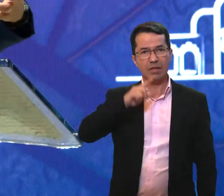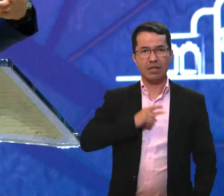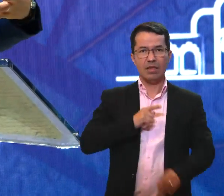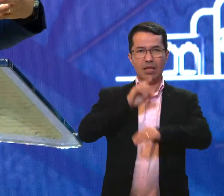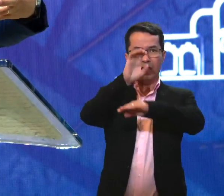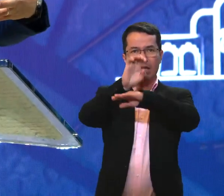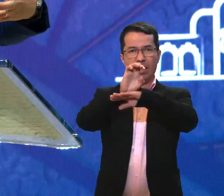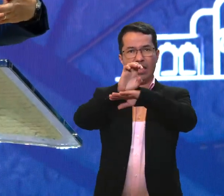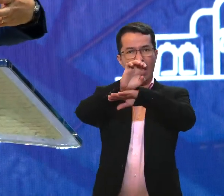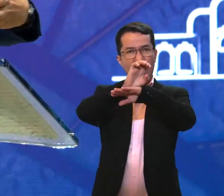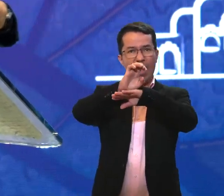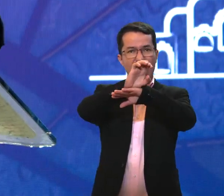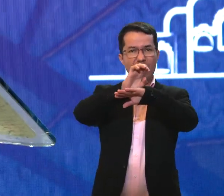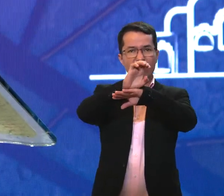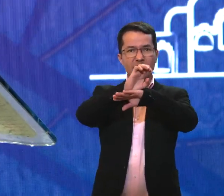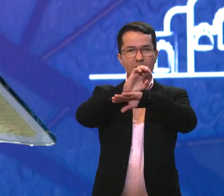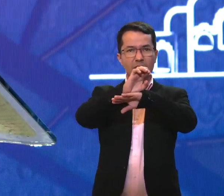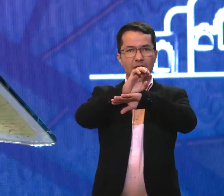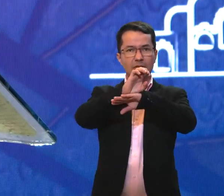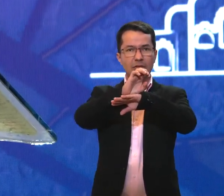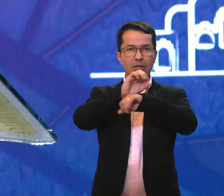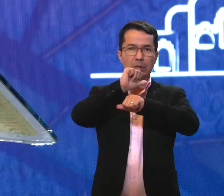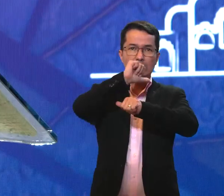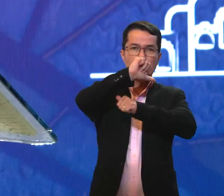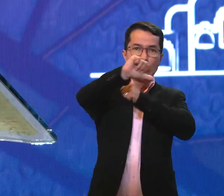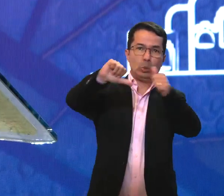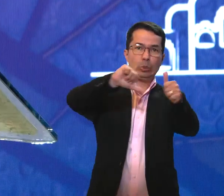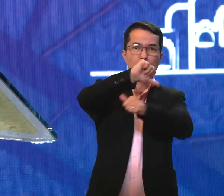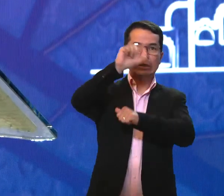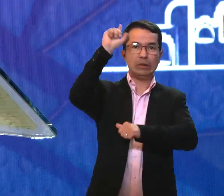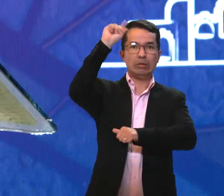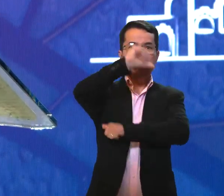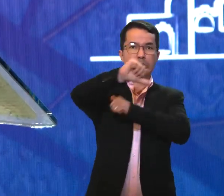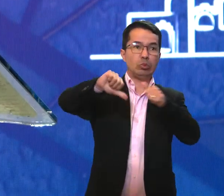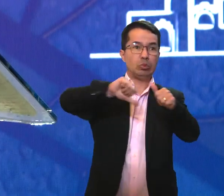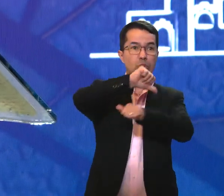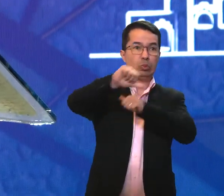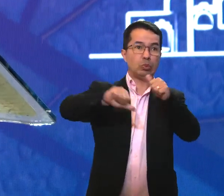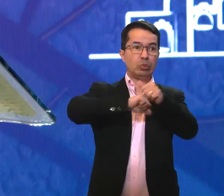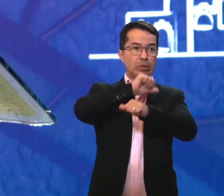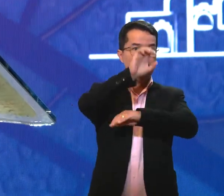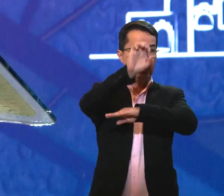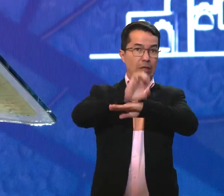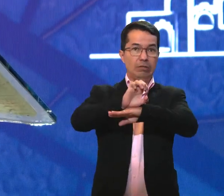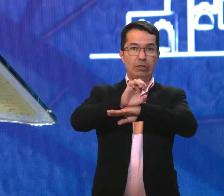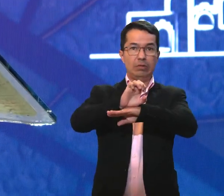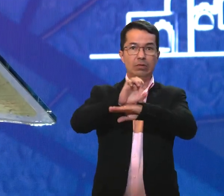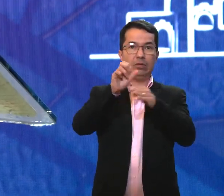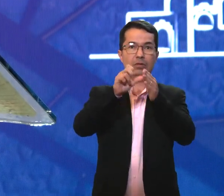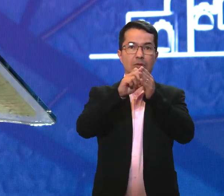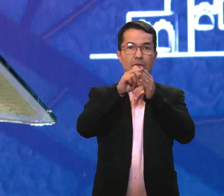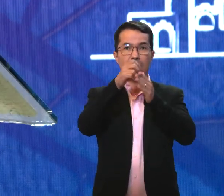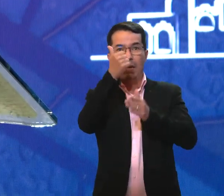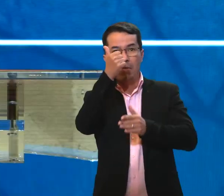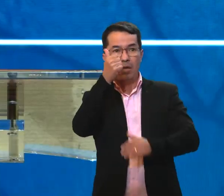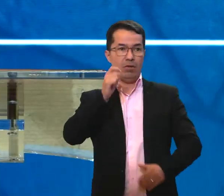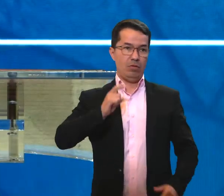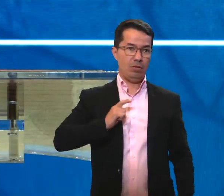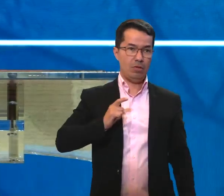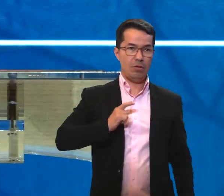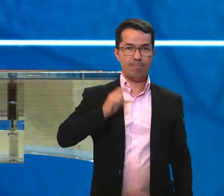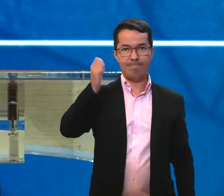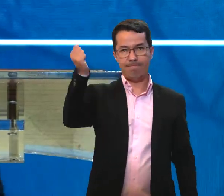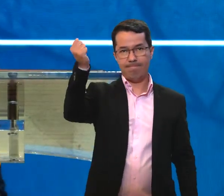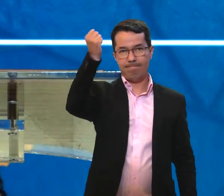grande movimento de arrependimento, de contrição, de confissão de pecados